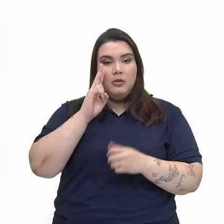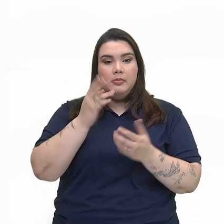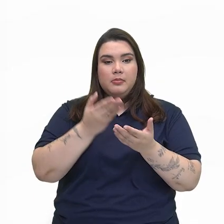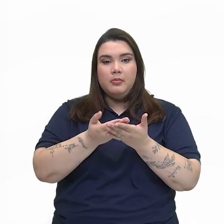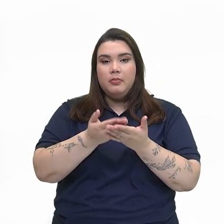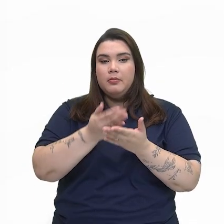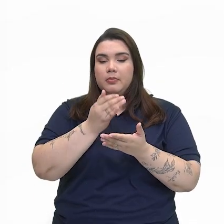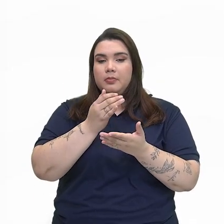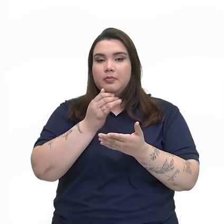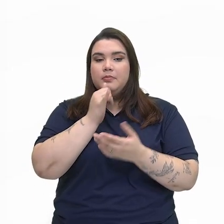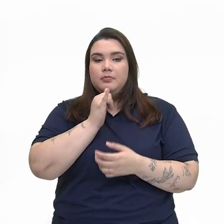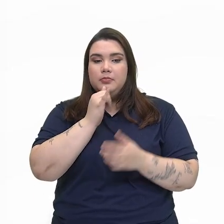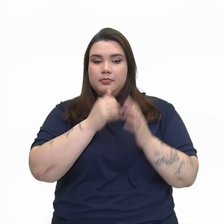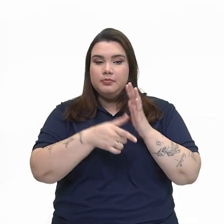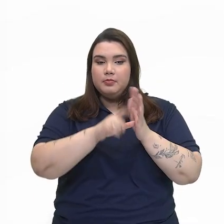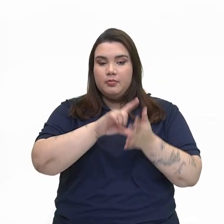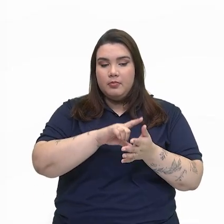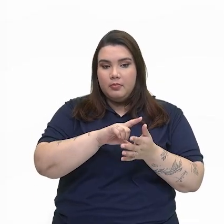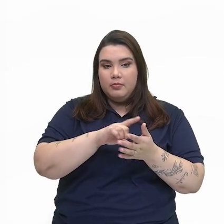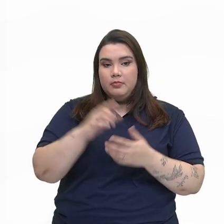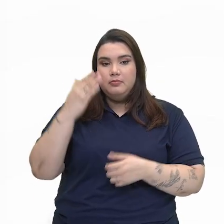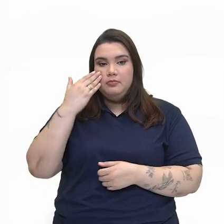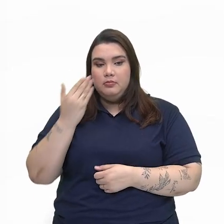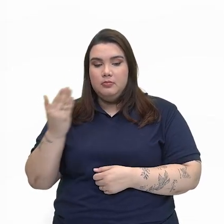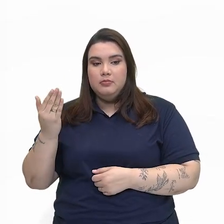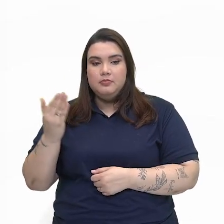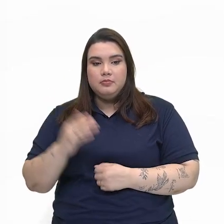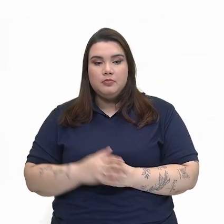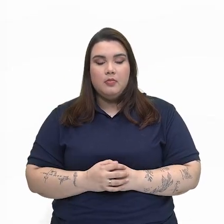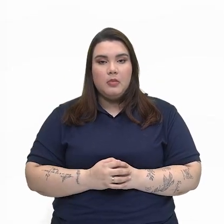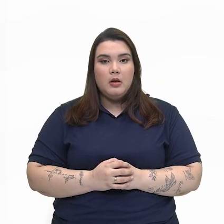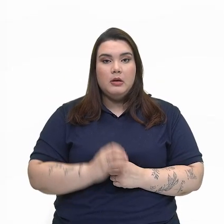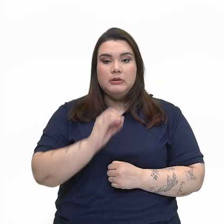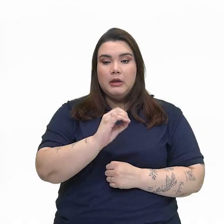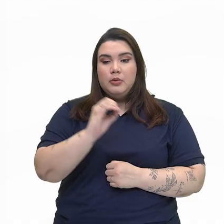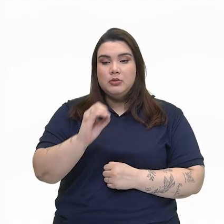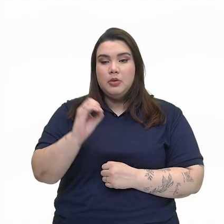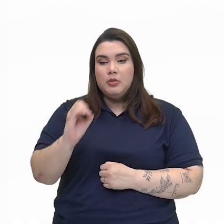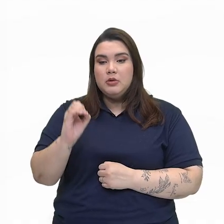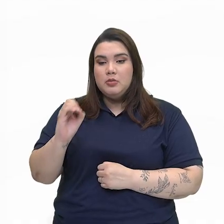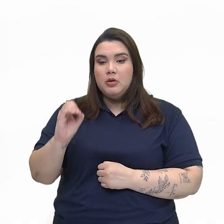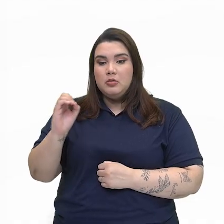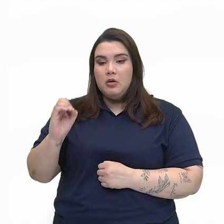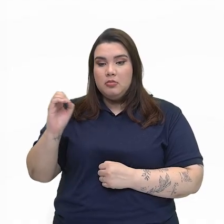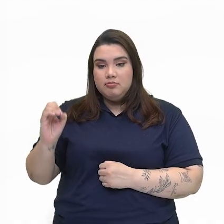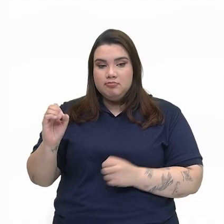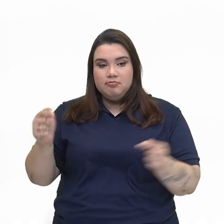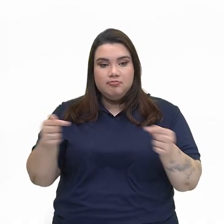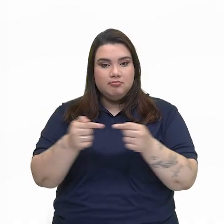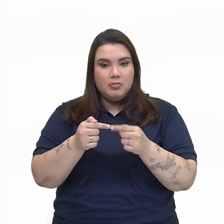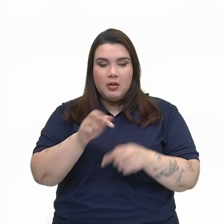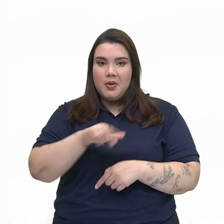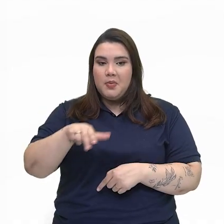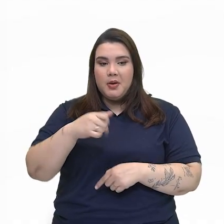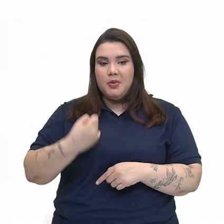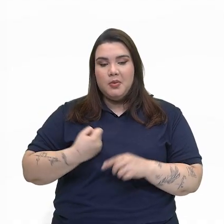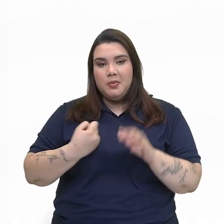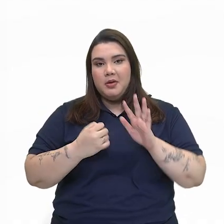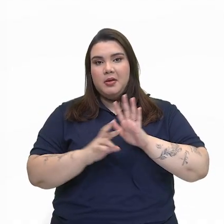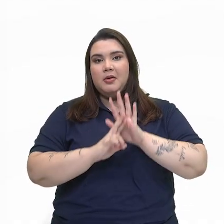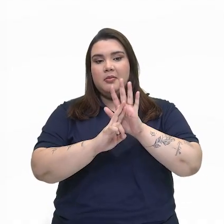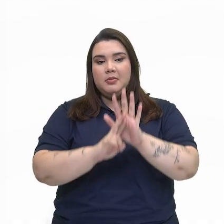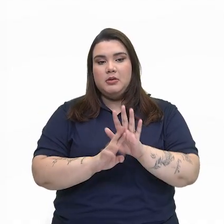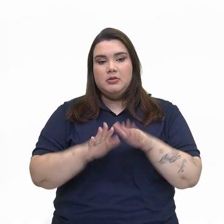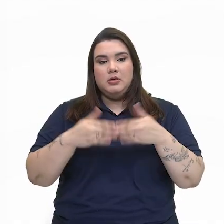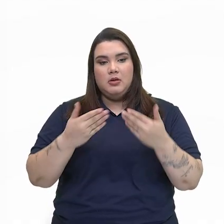vou voltar um pouquinho aqui para você ver, olha. Veja só, zeros à esquerda não contam como algarismos significativos. Então,